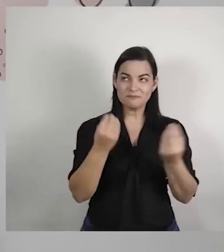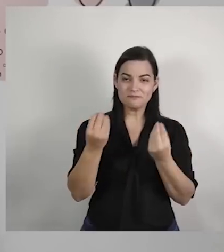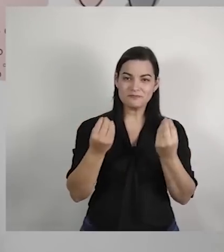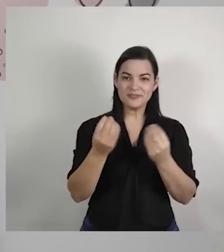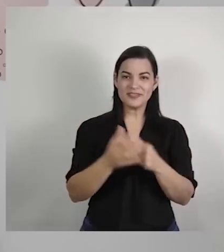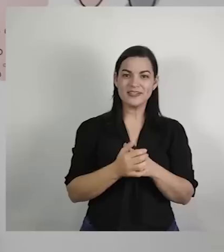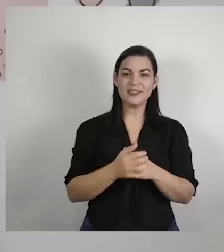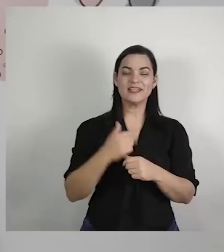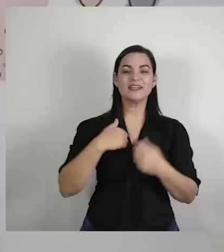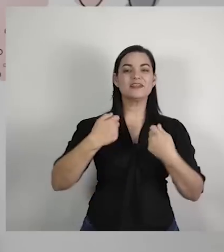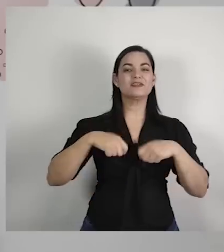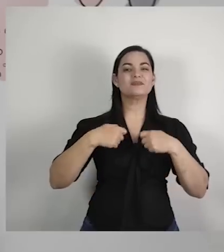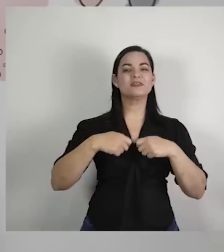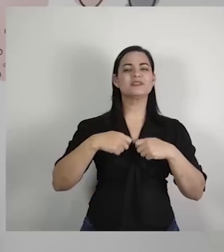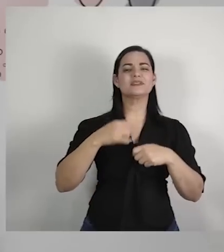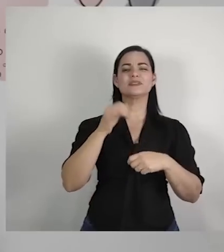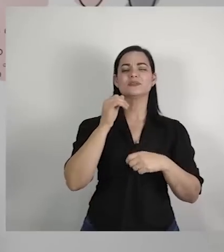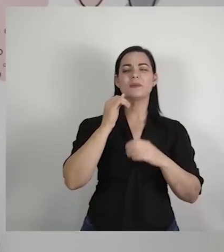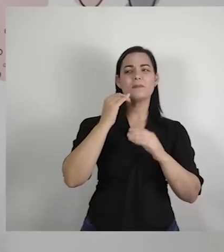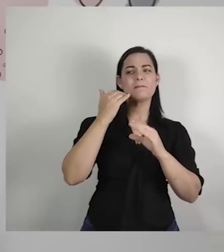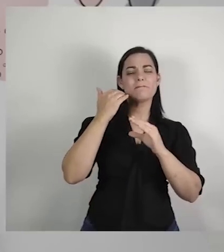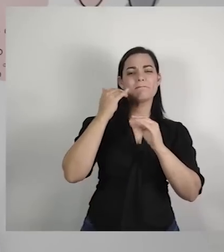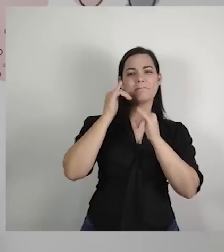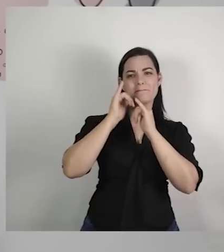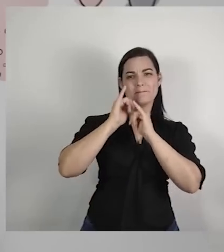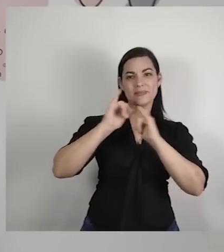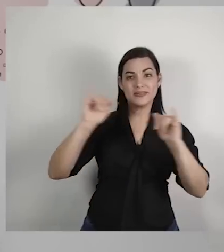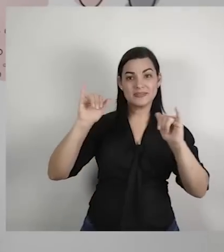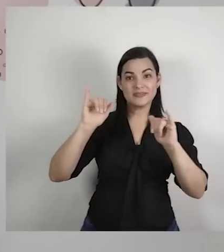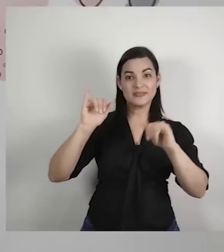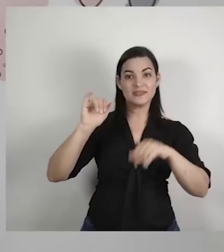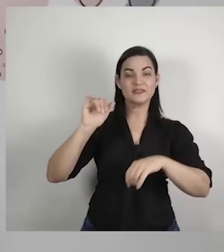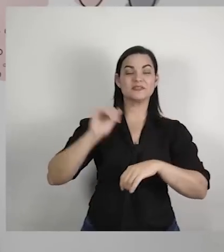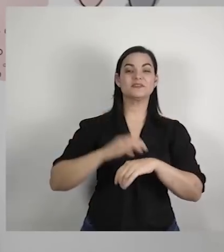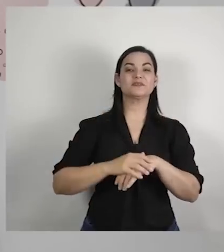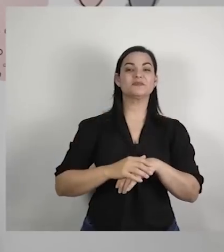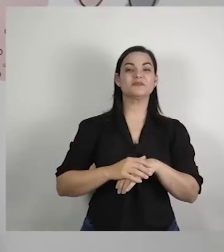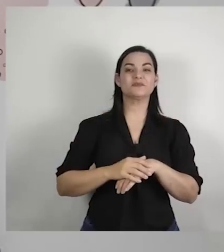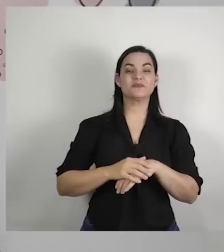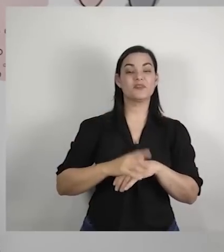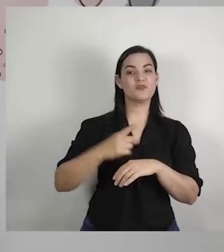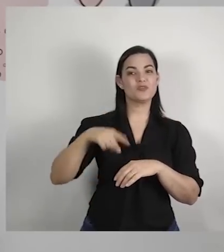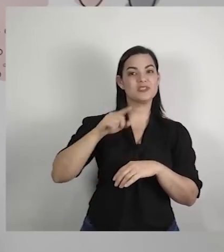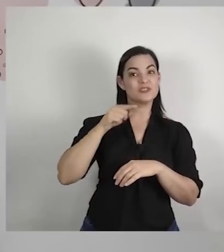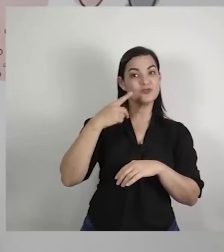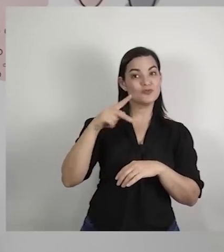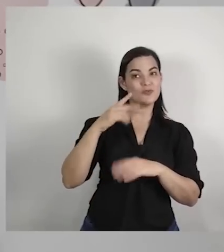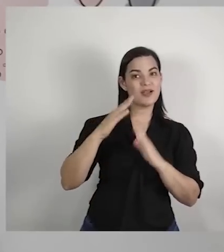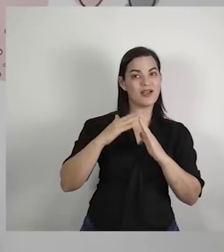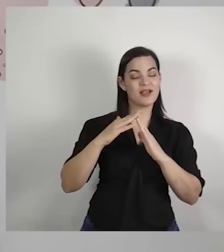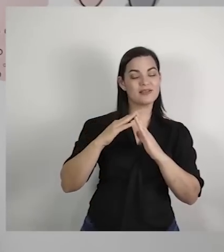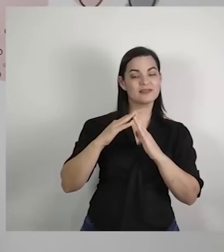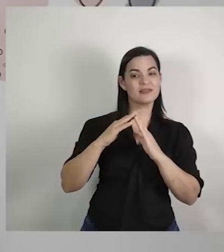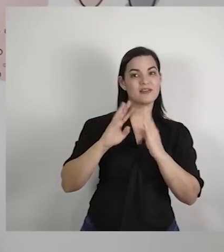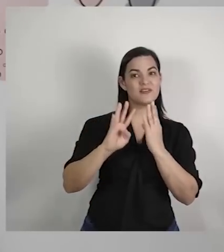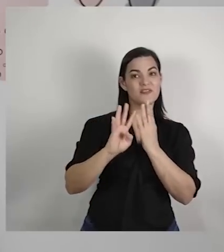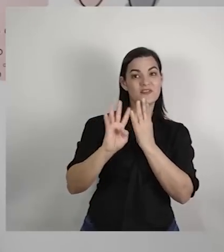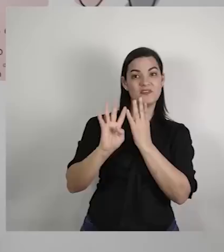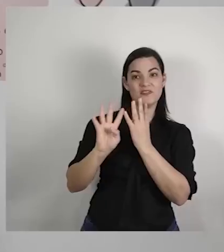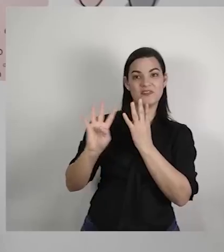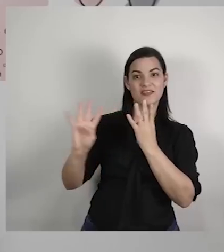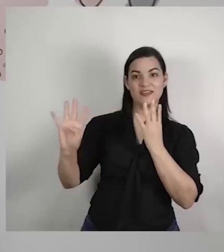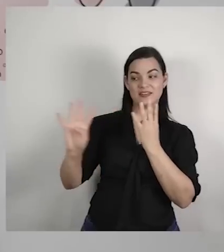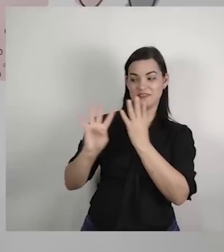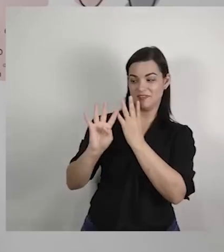telefone sem fio. Então, eu preciso mandar uma mensagem. Vocês vão ficar todos enfileirados aí na casa de